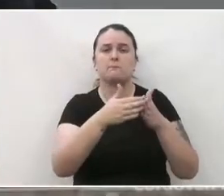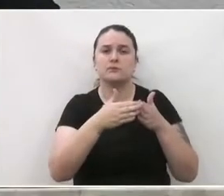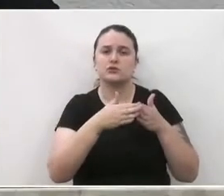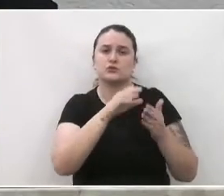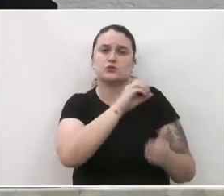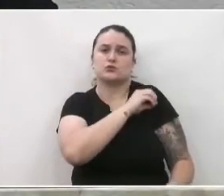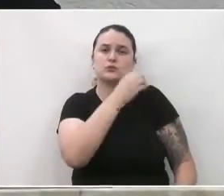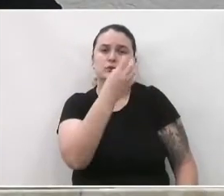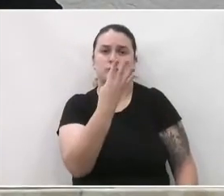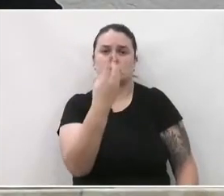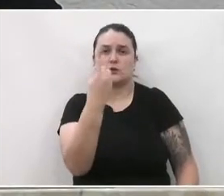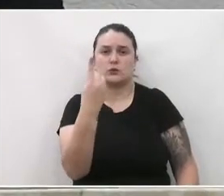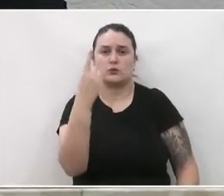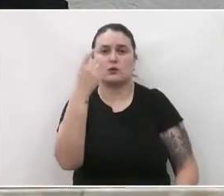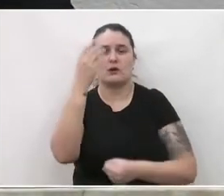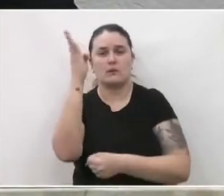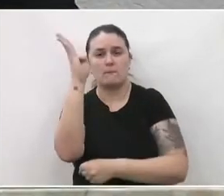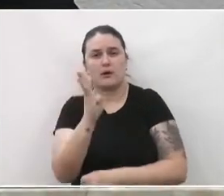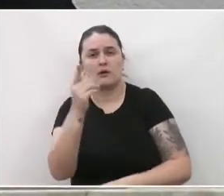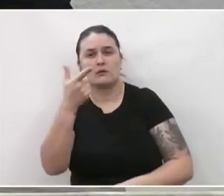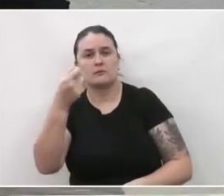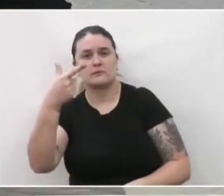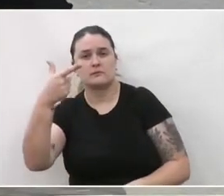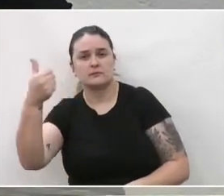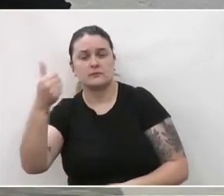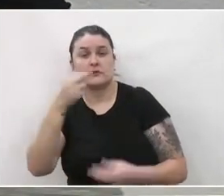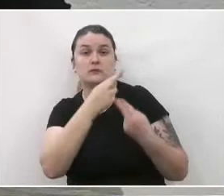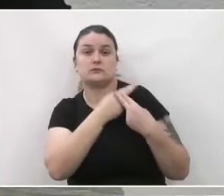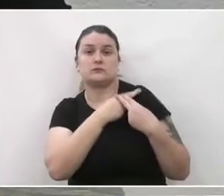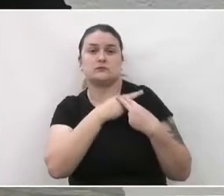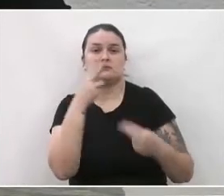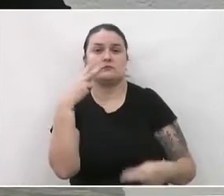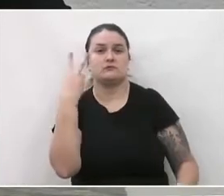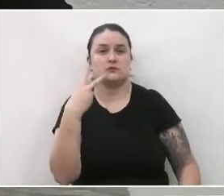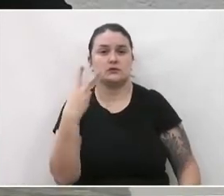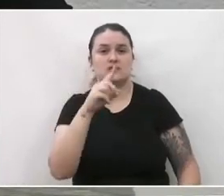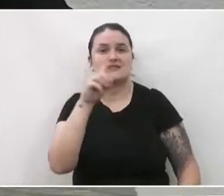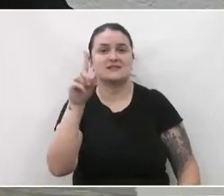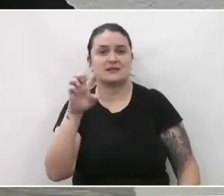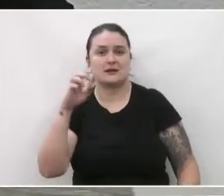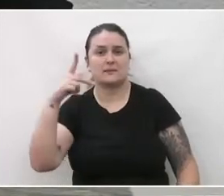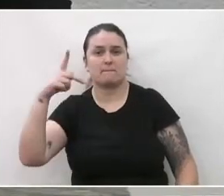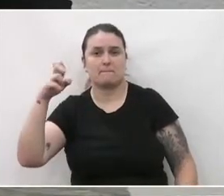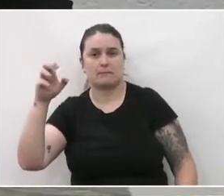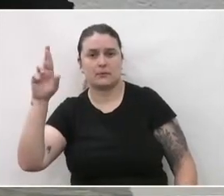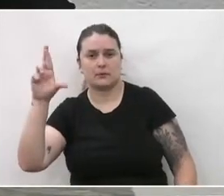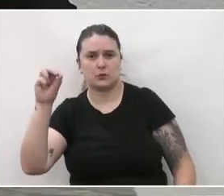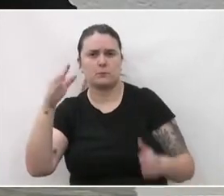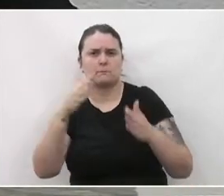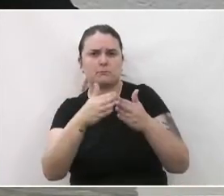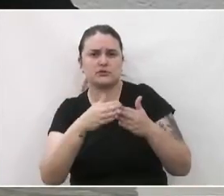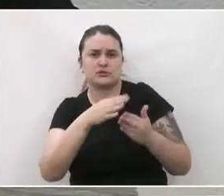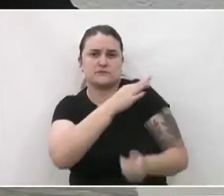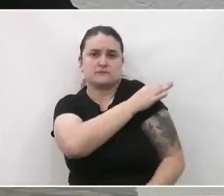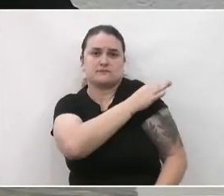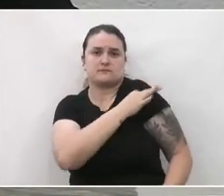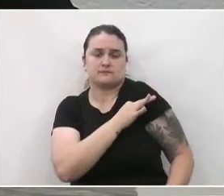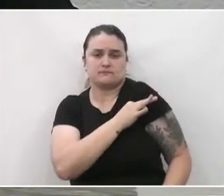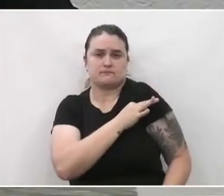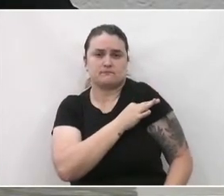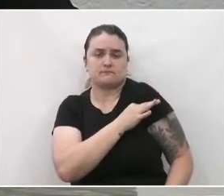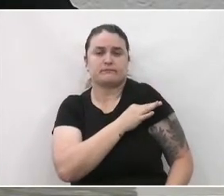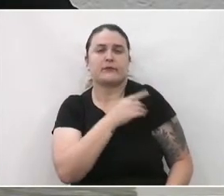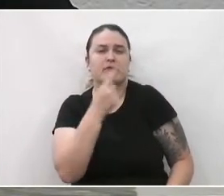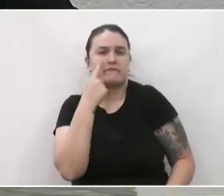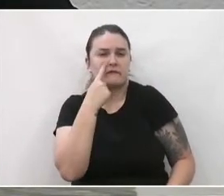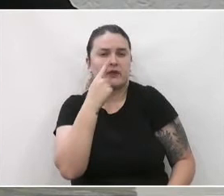Requerimento número 41 de 2021, do vereador José Pedro Valque, ao senhor prefeito municipal, para que determine